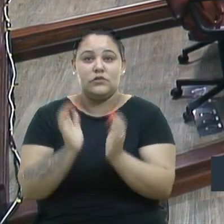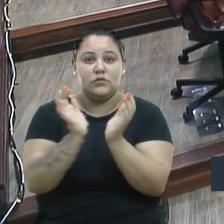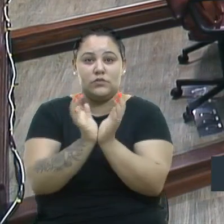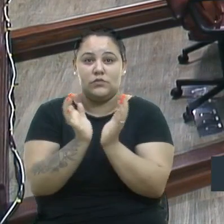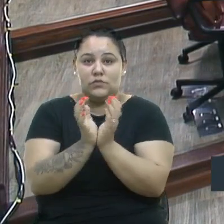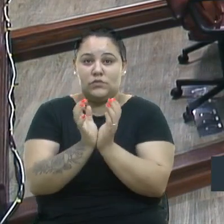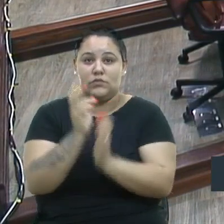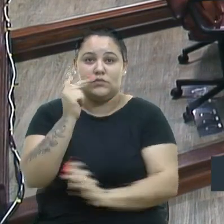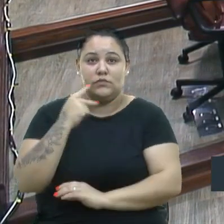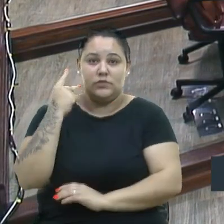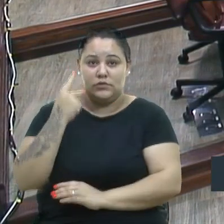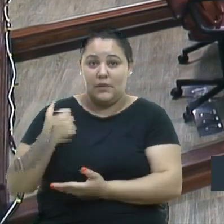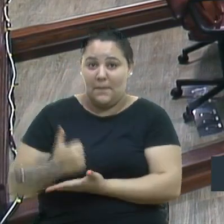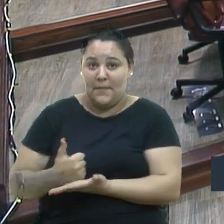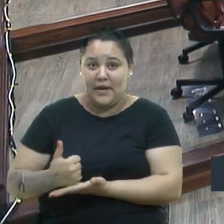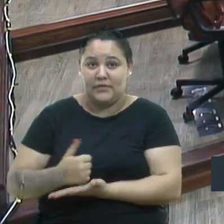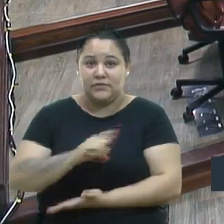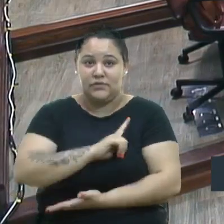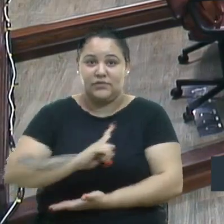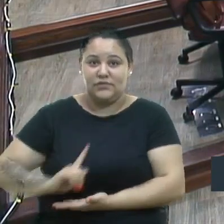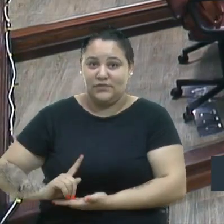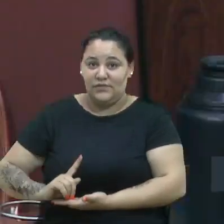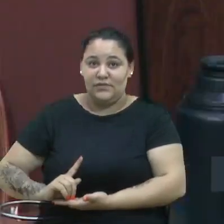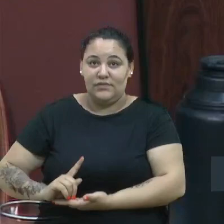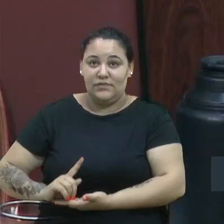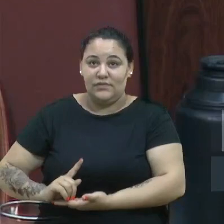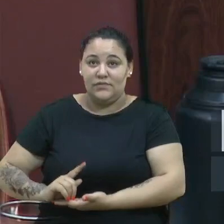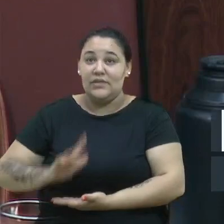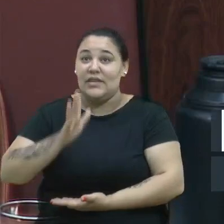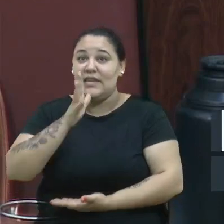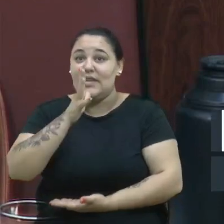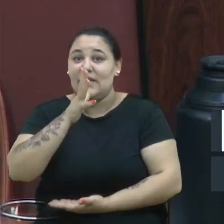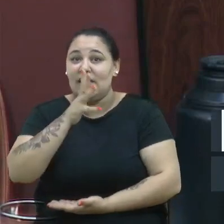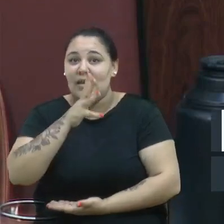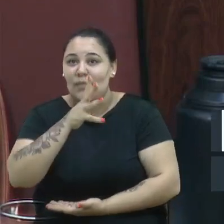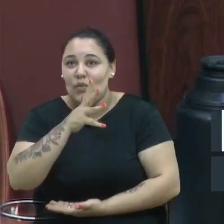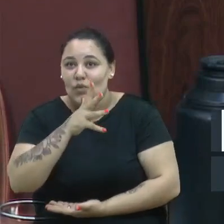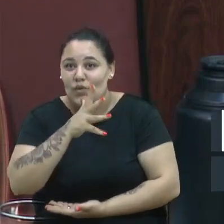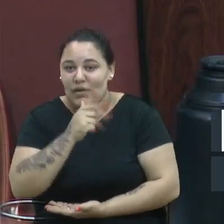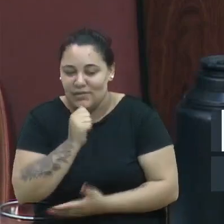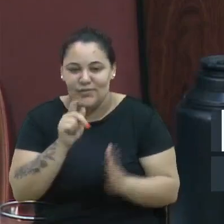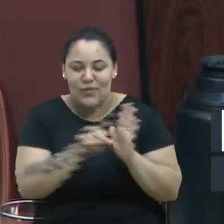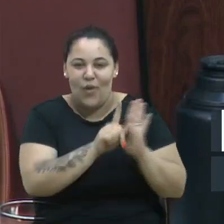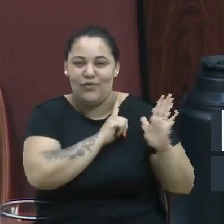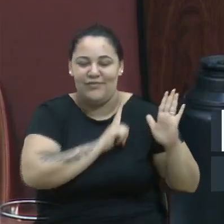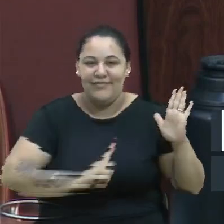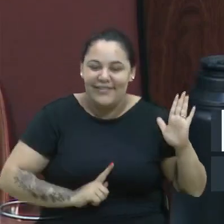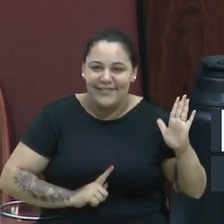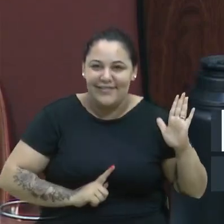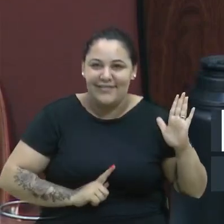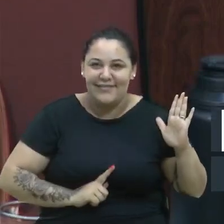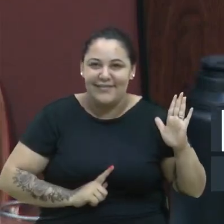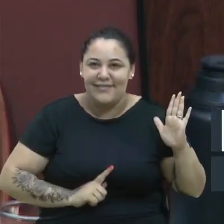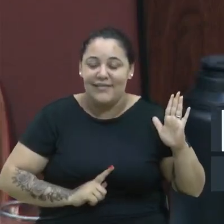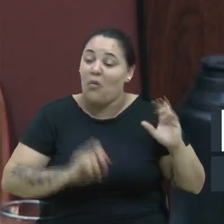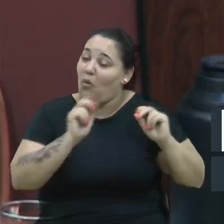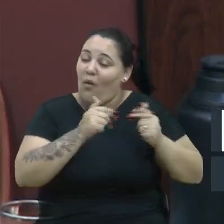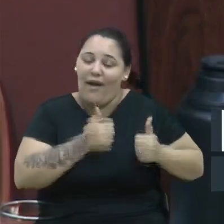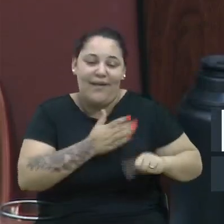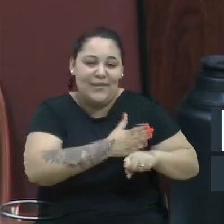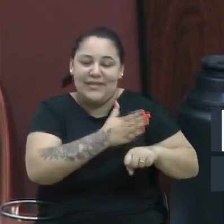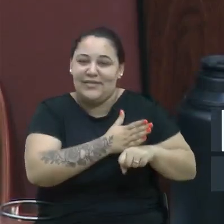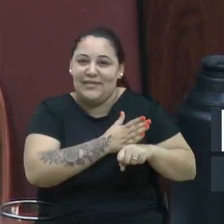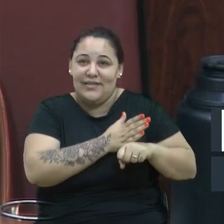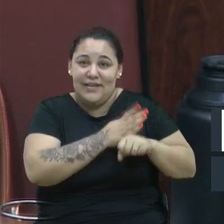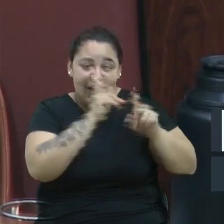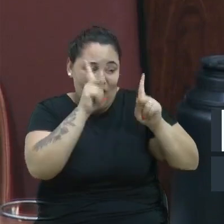da base do governo reclamando da morosidade do governo. É isso que nós nos deparamos. E faz parte